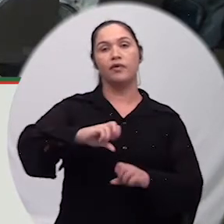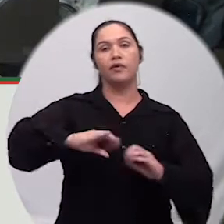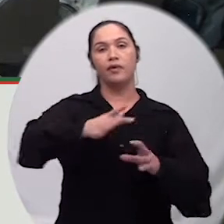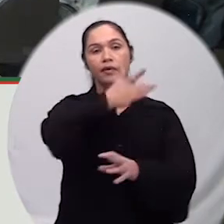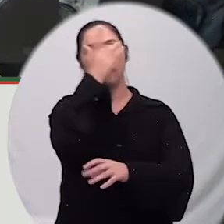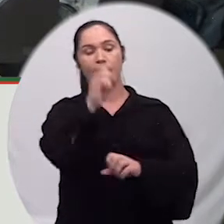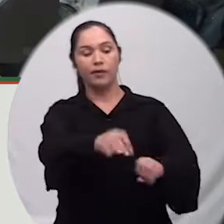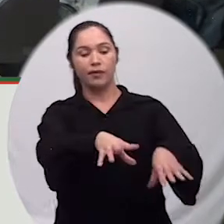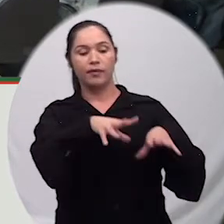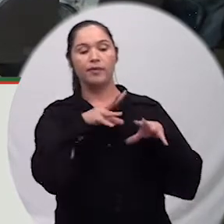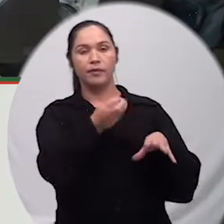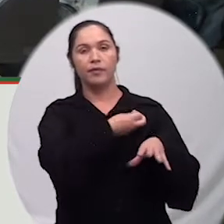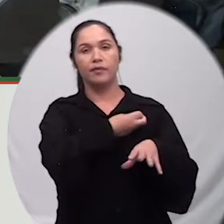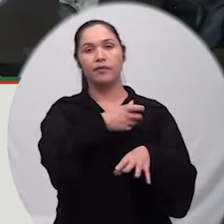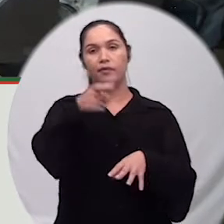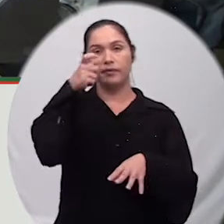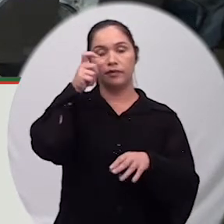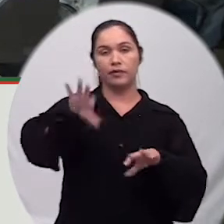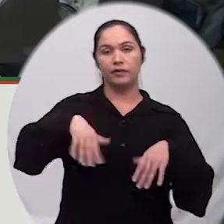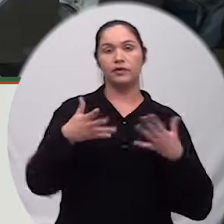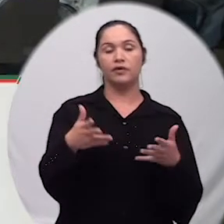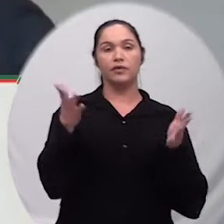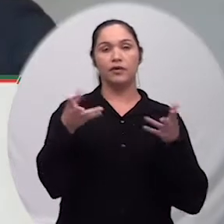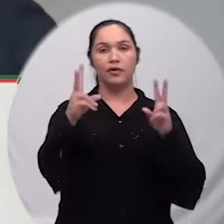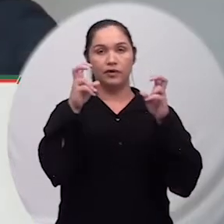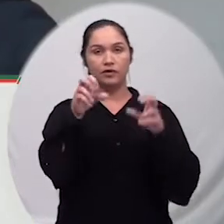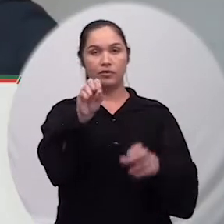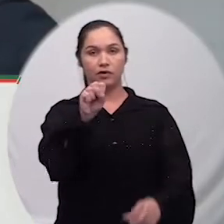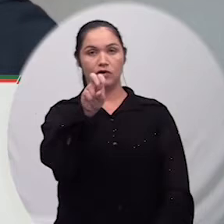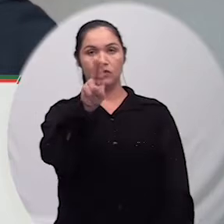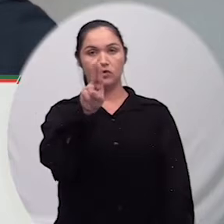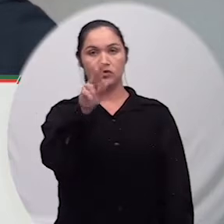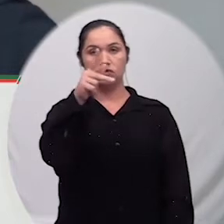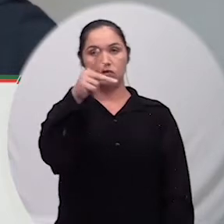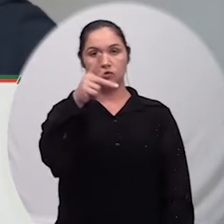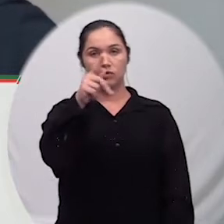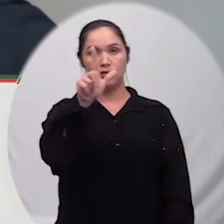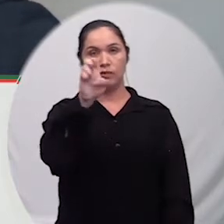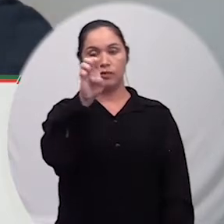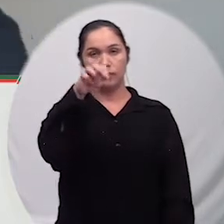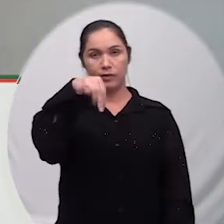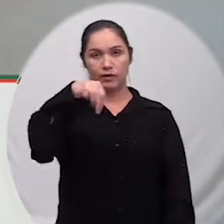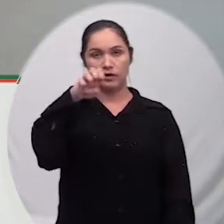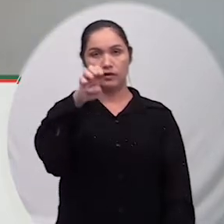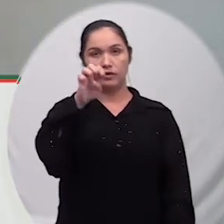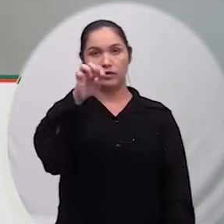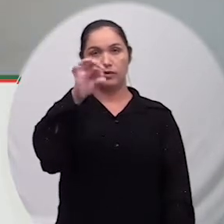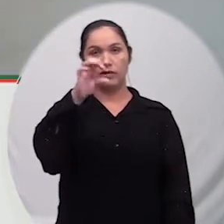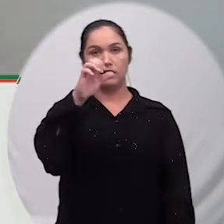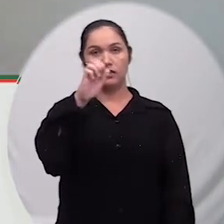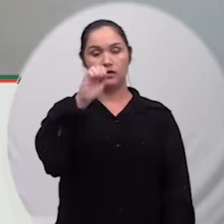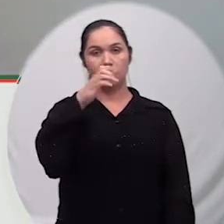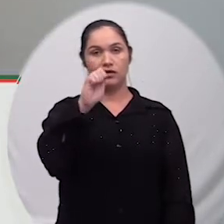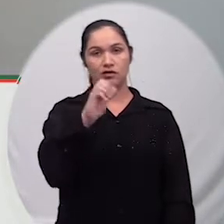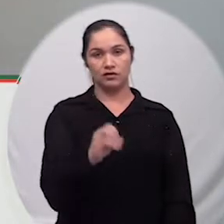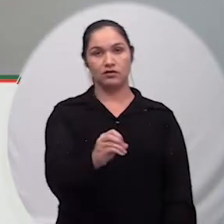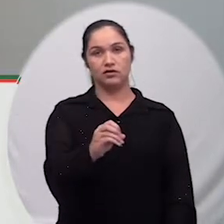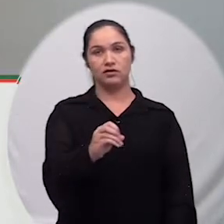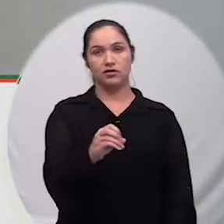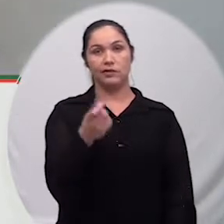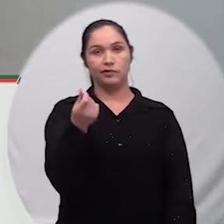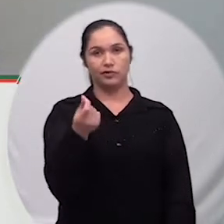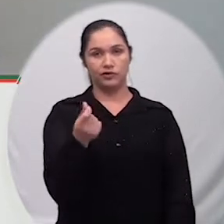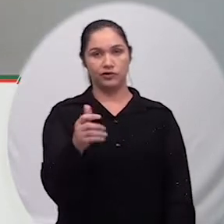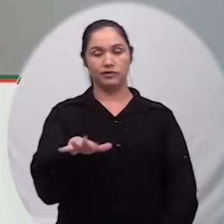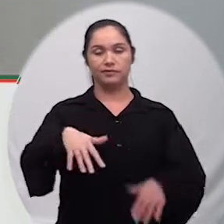suplementações, né, nós vamos falar só um pouco desse assunto, só um minutinho só, sobre essa suplementação dessas verbas, as tais dotações orçamentárias, que muito